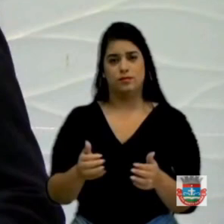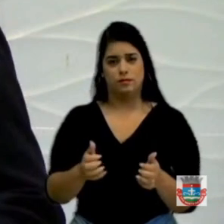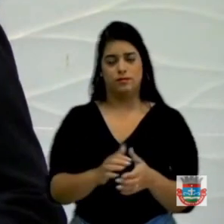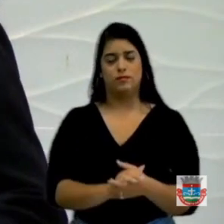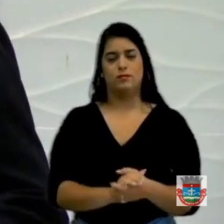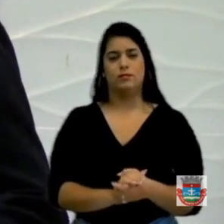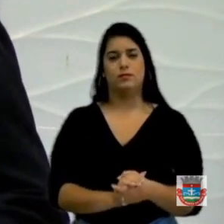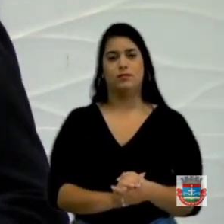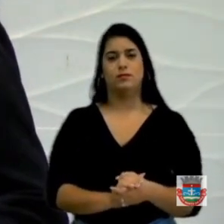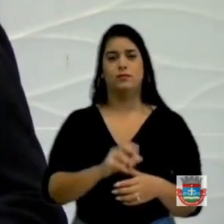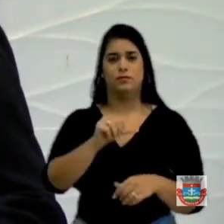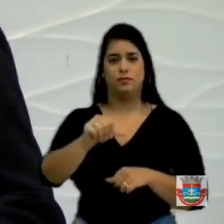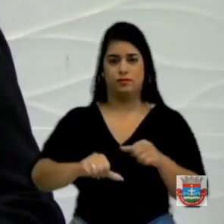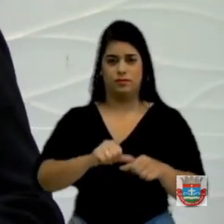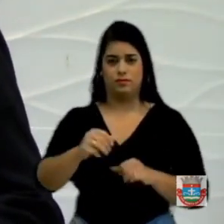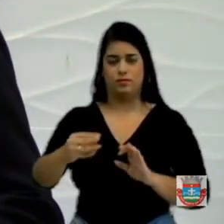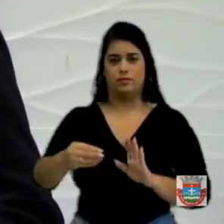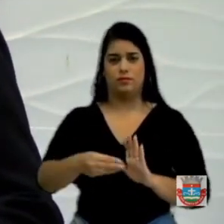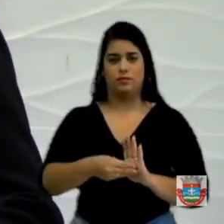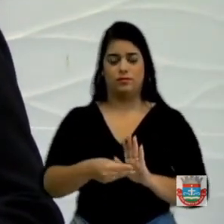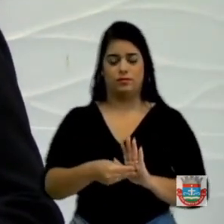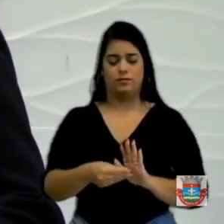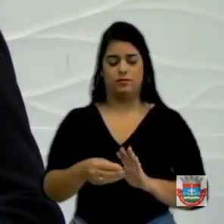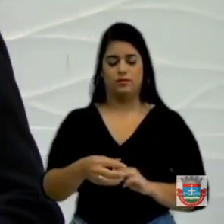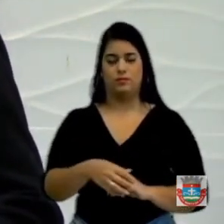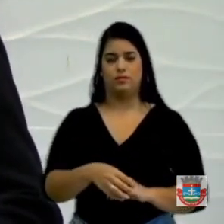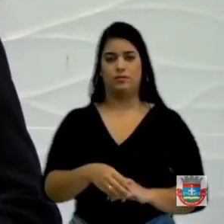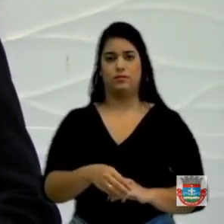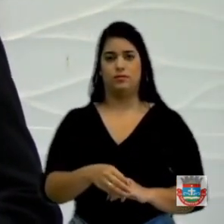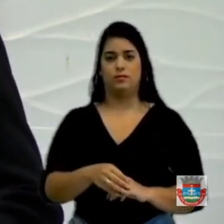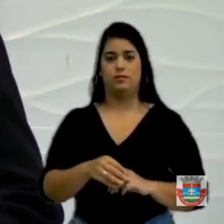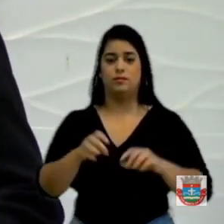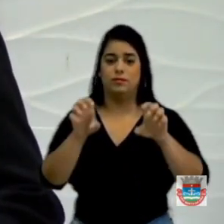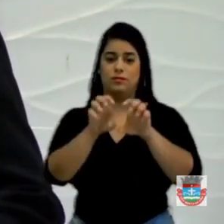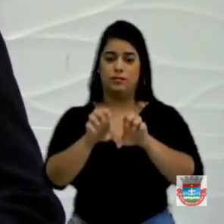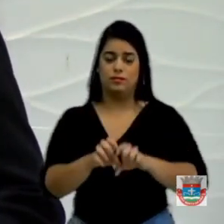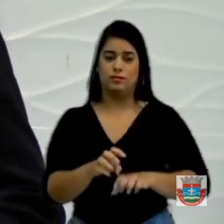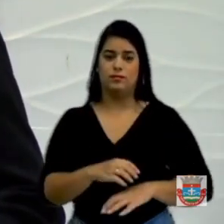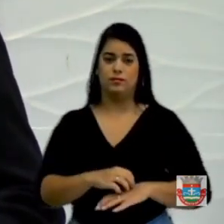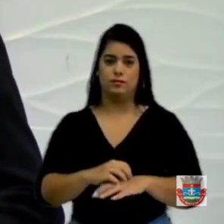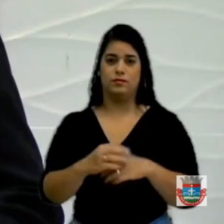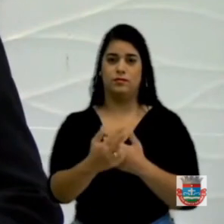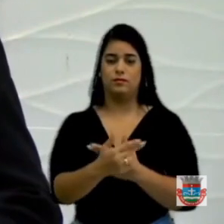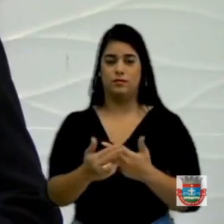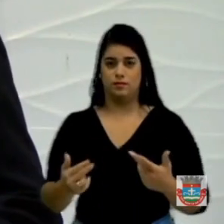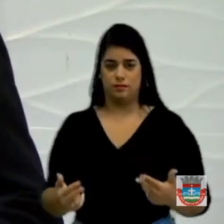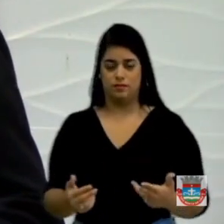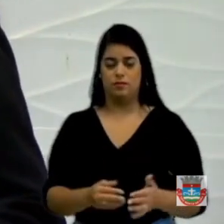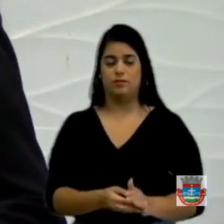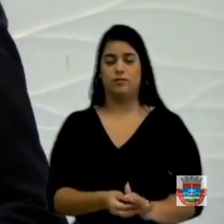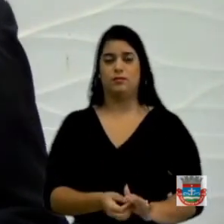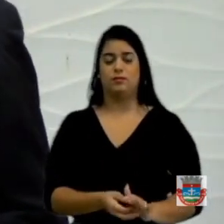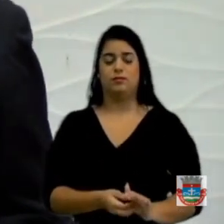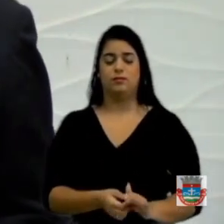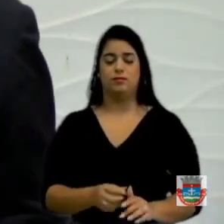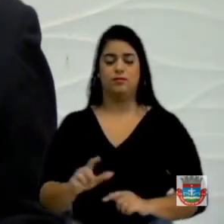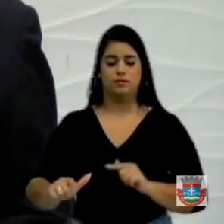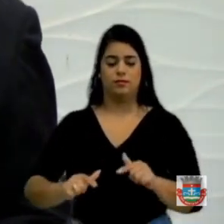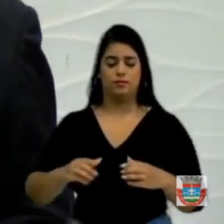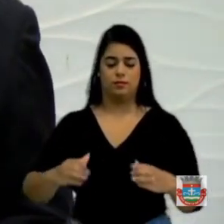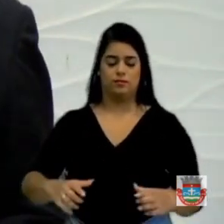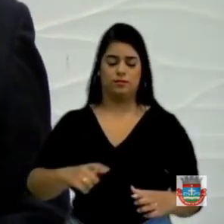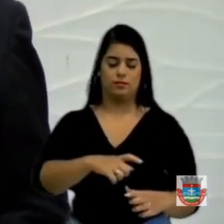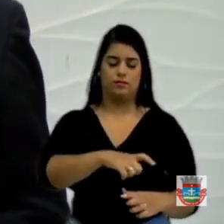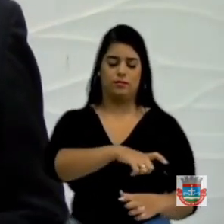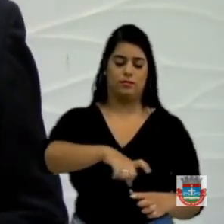o remanejamento dessa emenda que estava para a infraestrutura para a operação Tapa Buraco. E passou